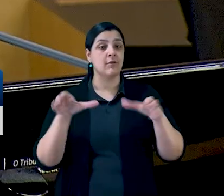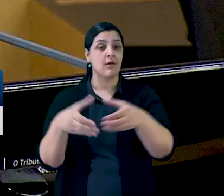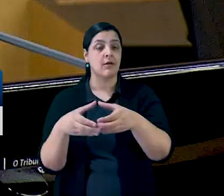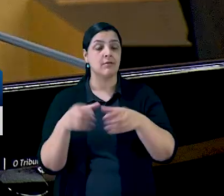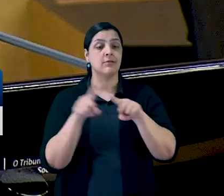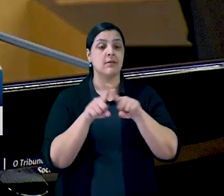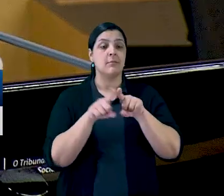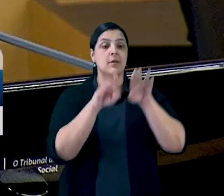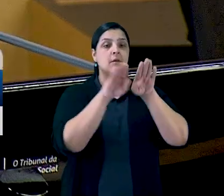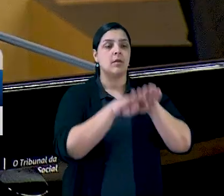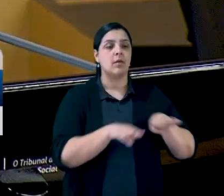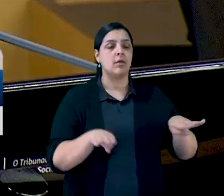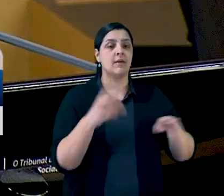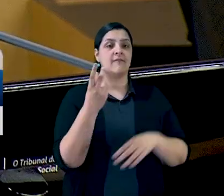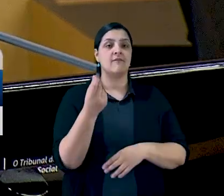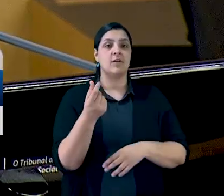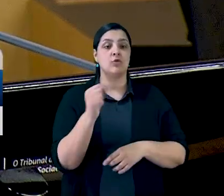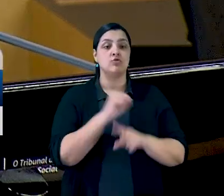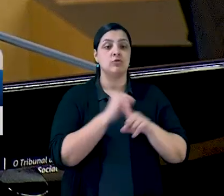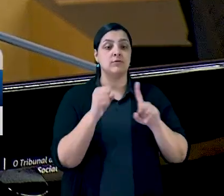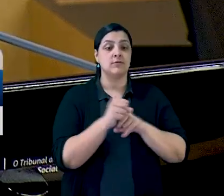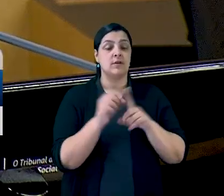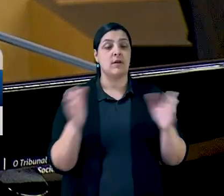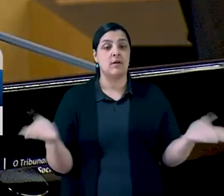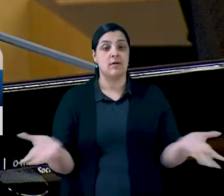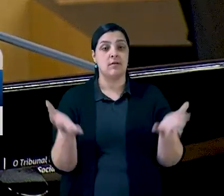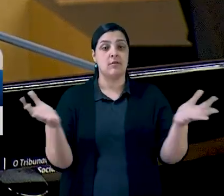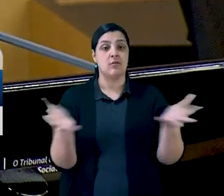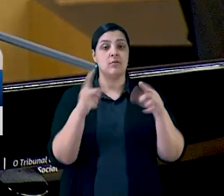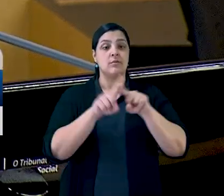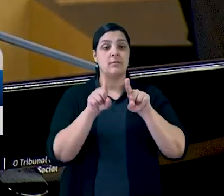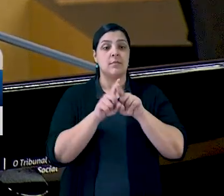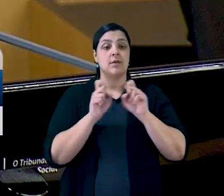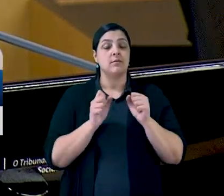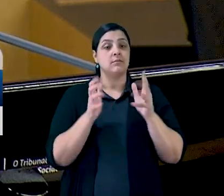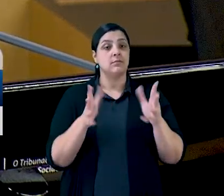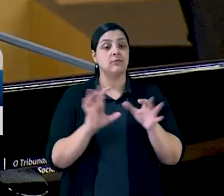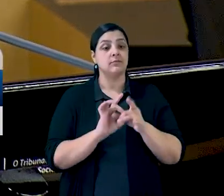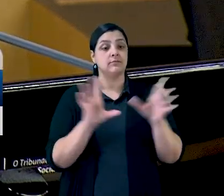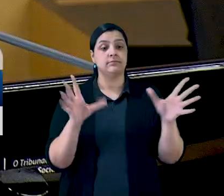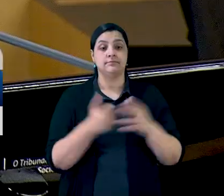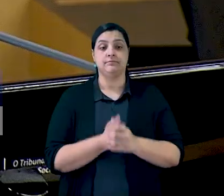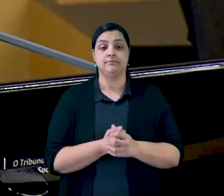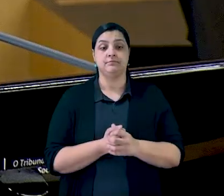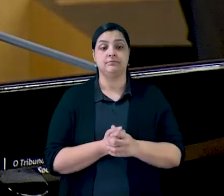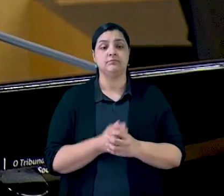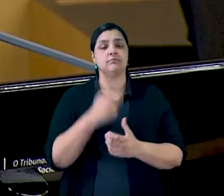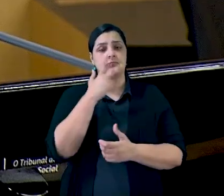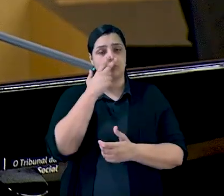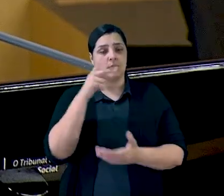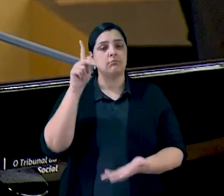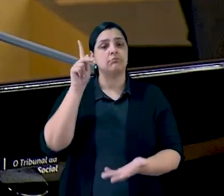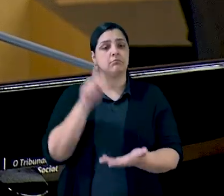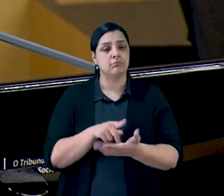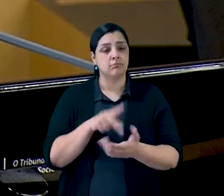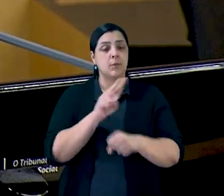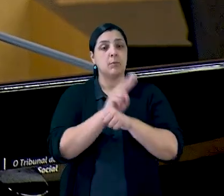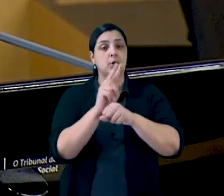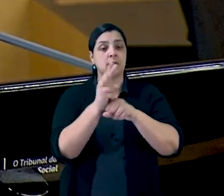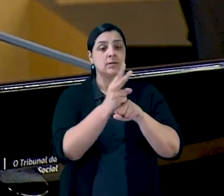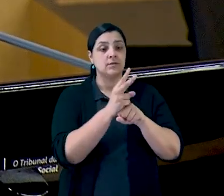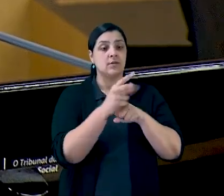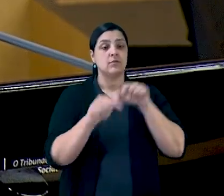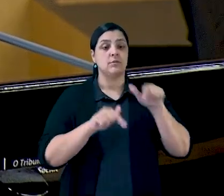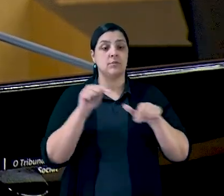também reflete a harmonização entre o valor social do trabalho e a livre iniciativa. Trata-se de um instrumento legítimo de proteção